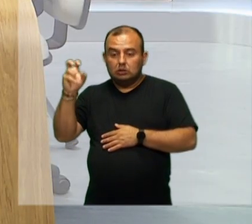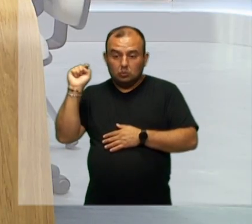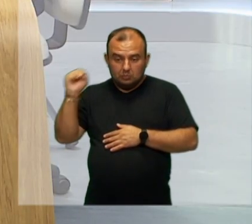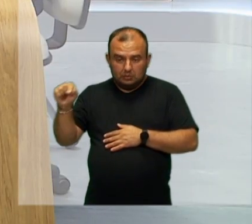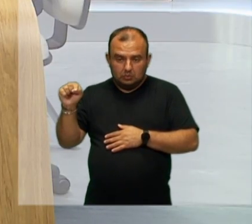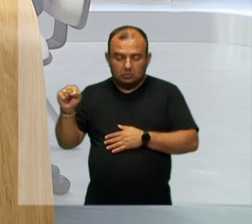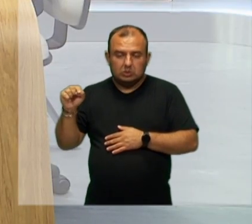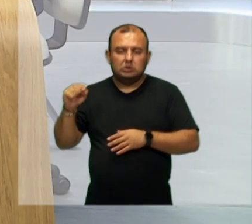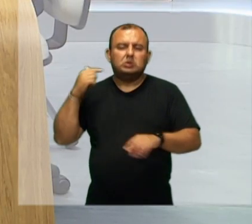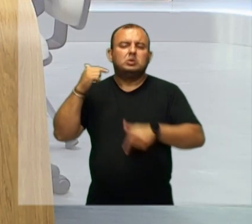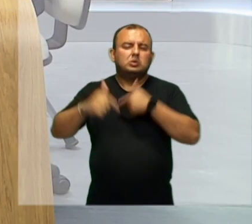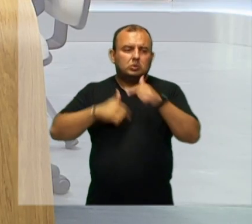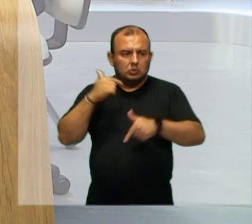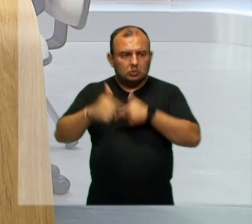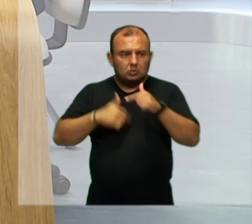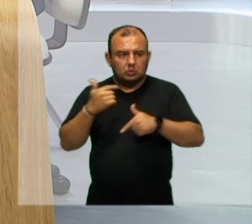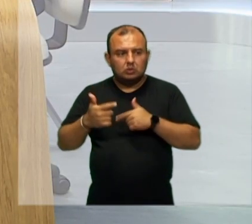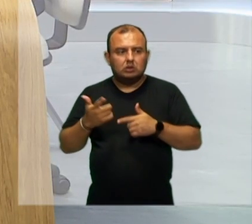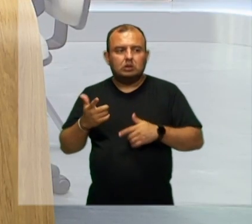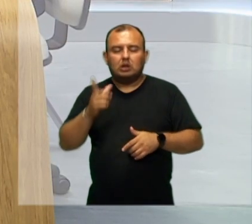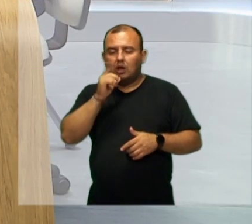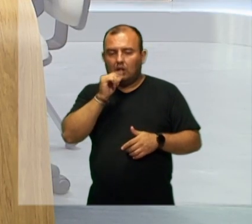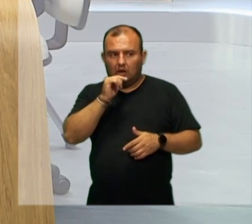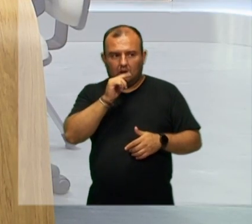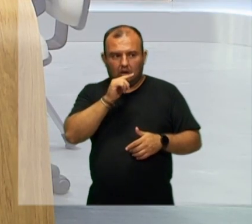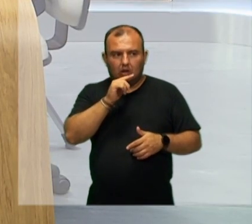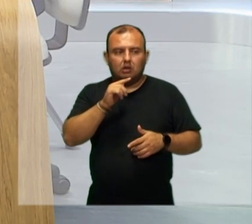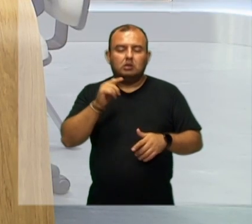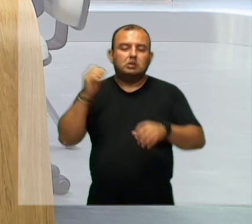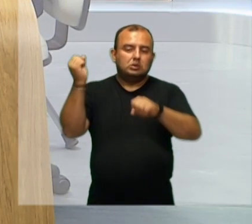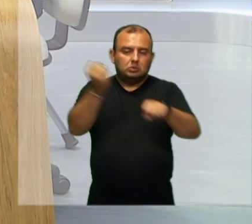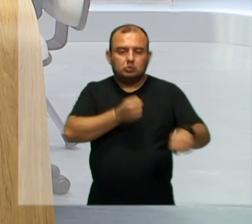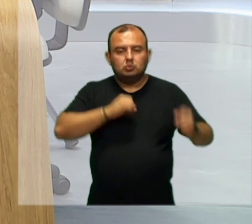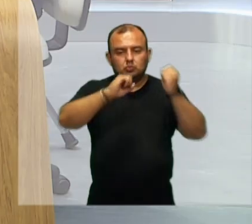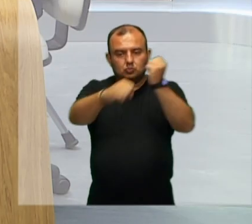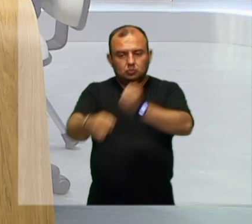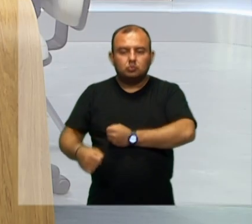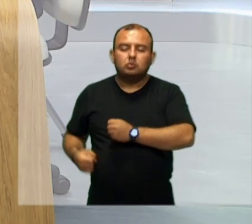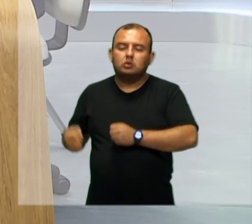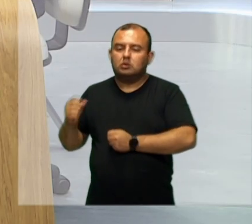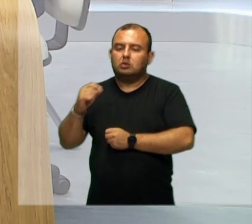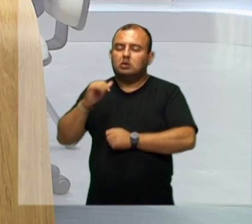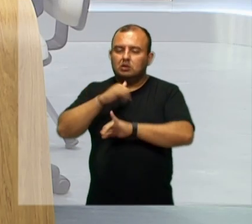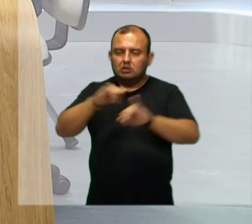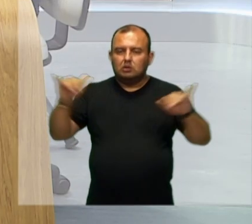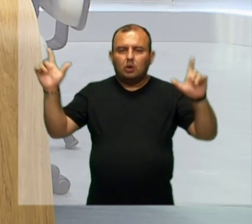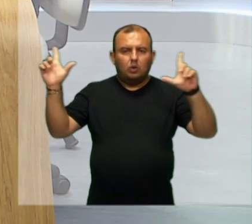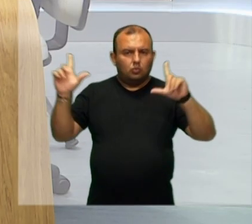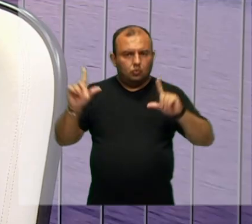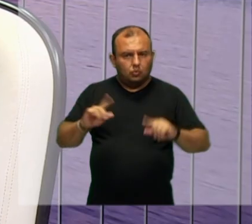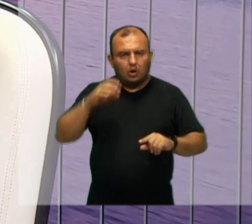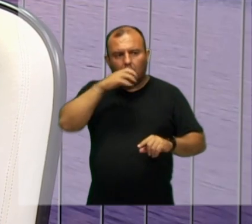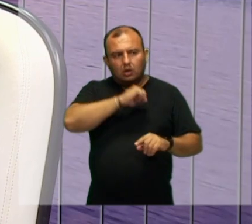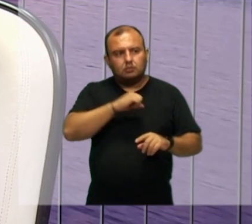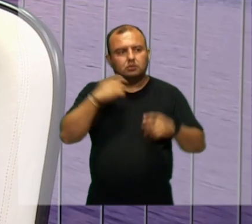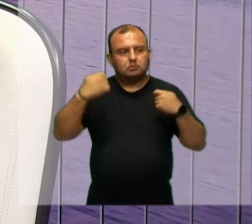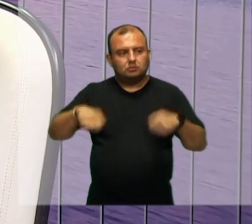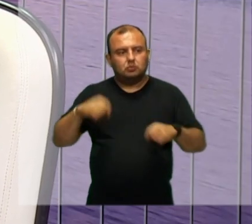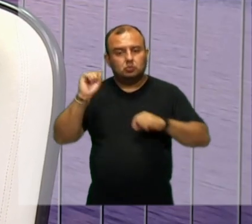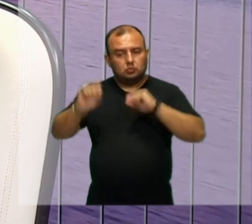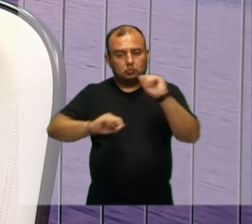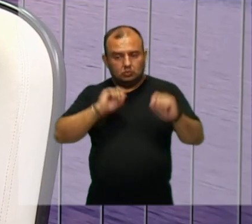O desgaste dentro da água, dentro do ato de remar, o consumo de energia ele é muito alto. Então, eu preciso